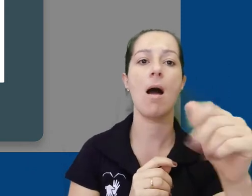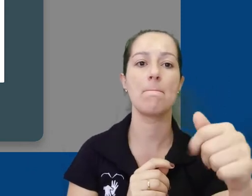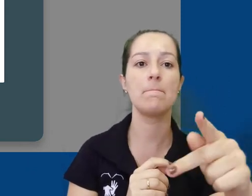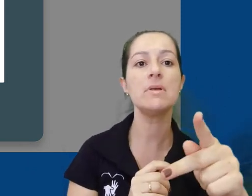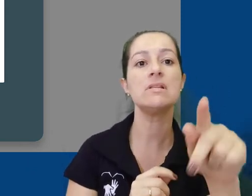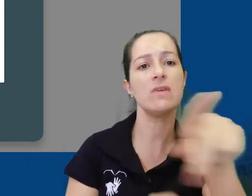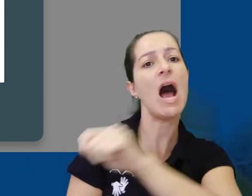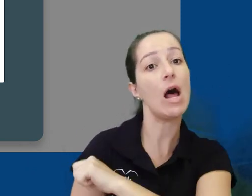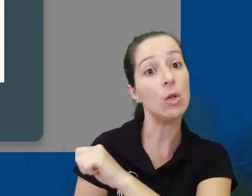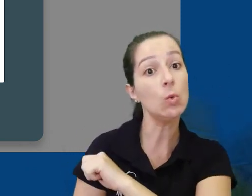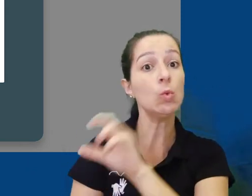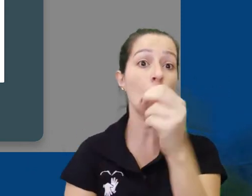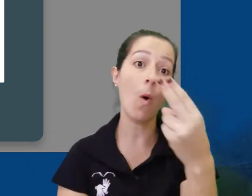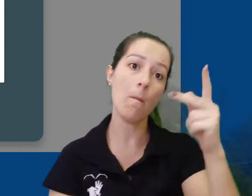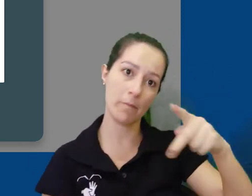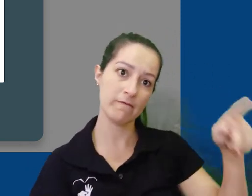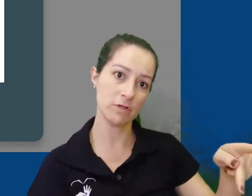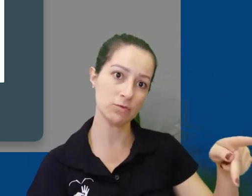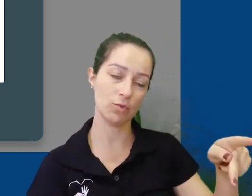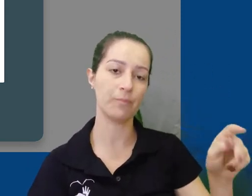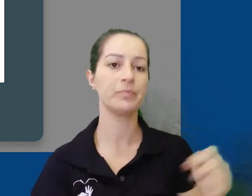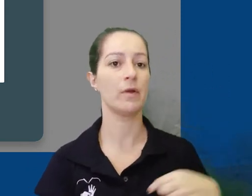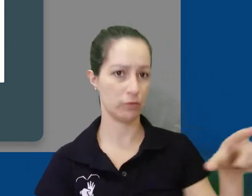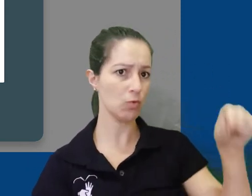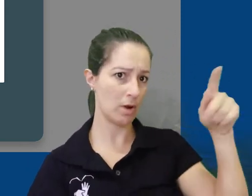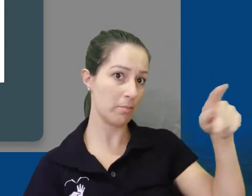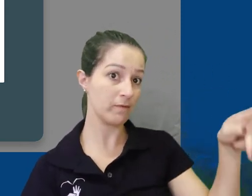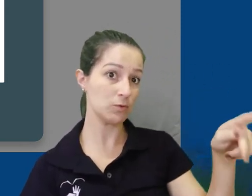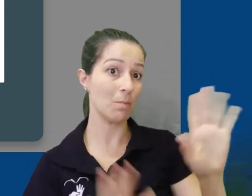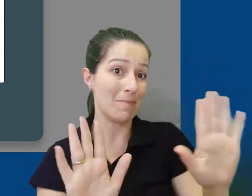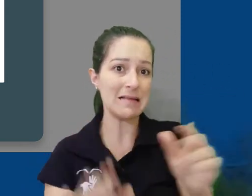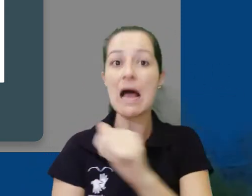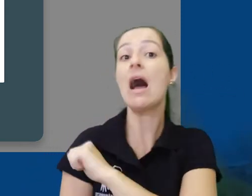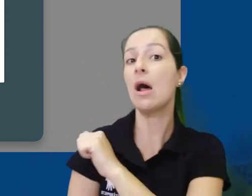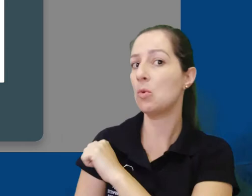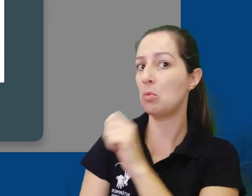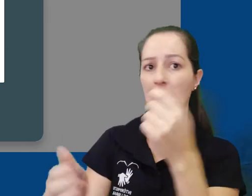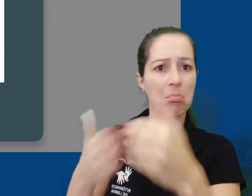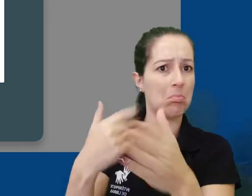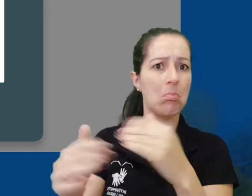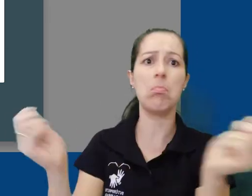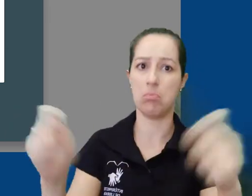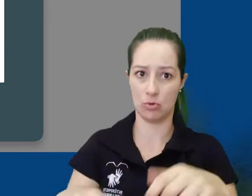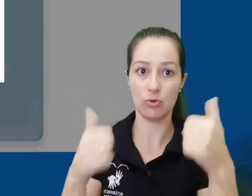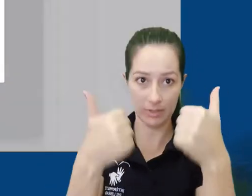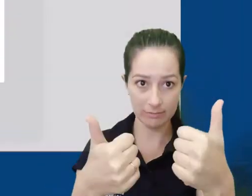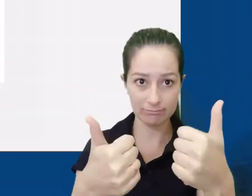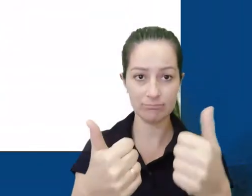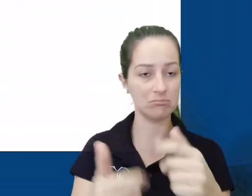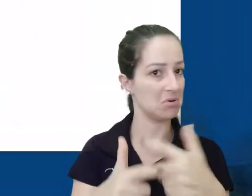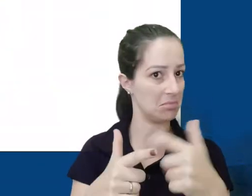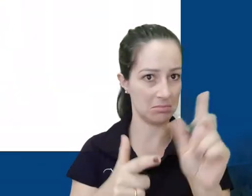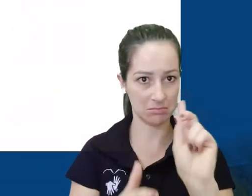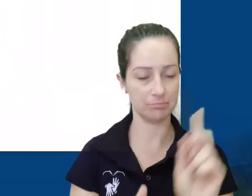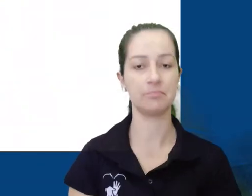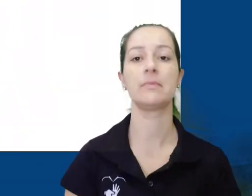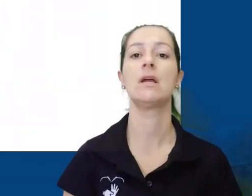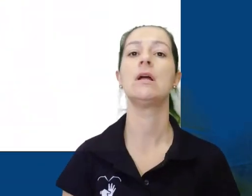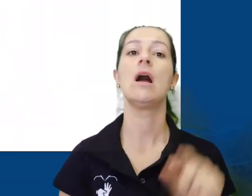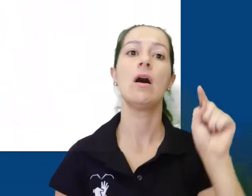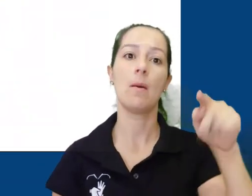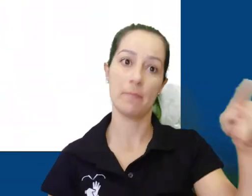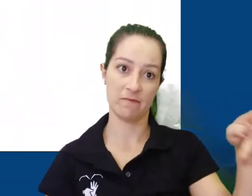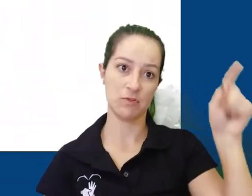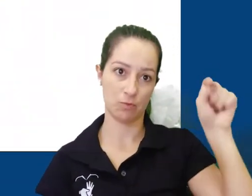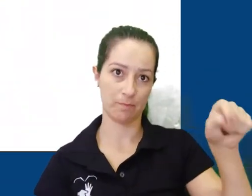aluno o professor selecionaremos opção de professor Mas isso não impede que você seja aluno e outras turmas do colégio OK agora nós